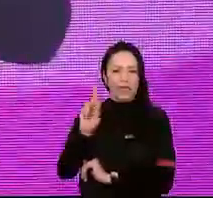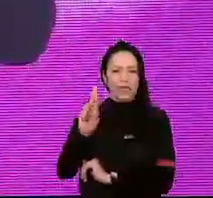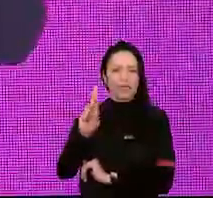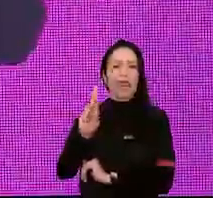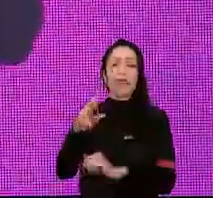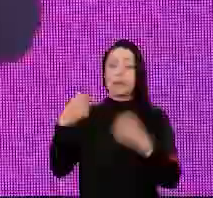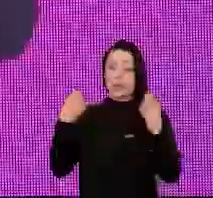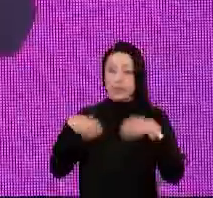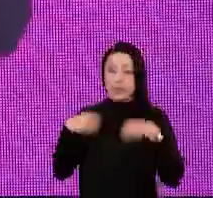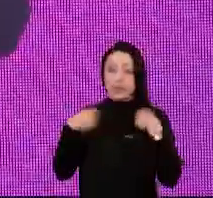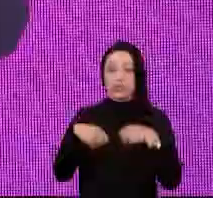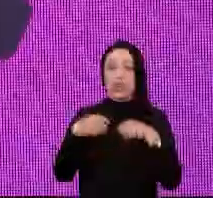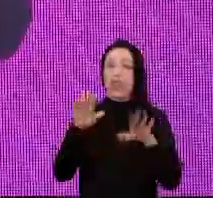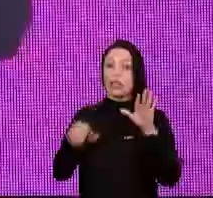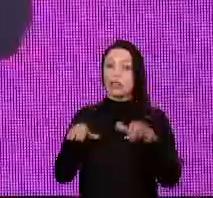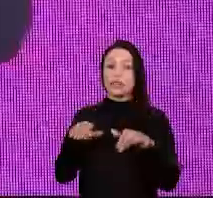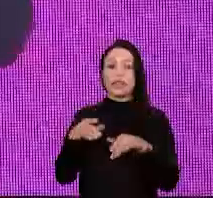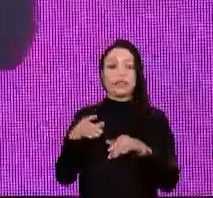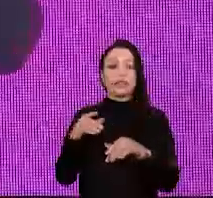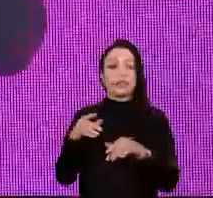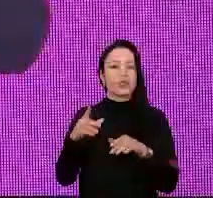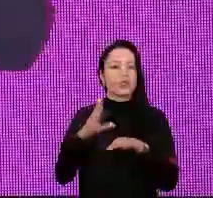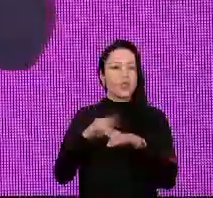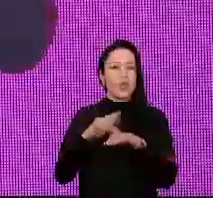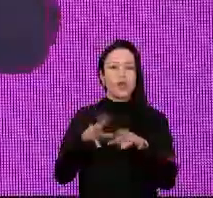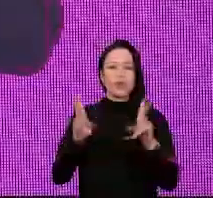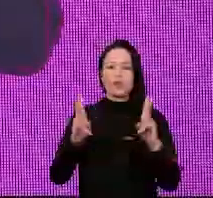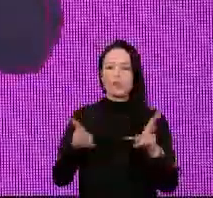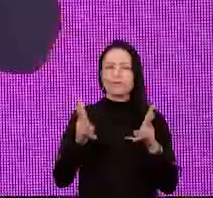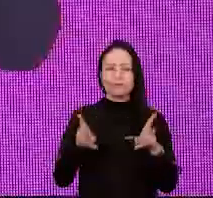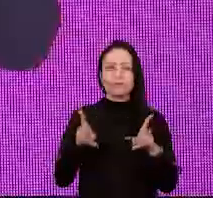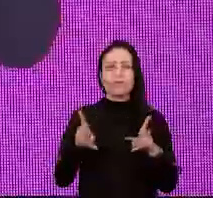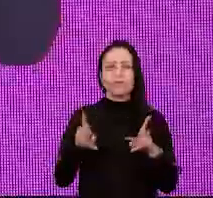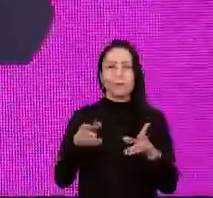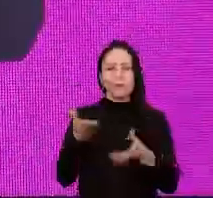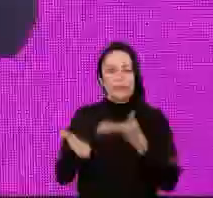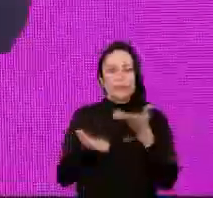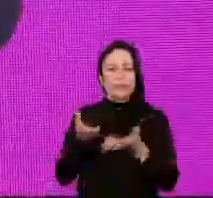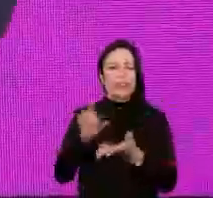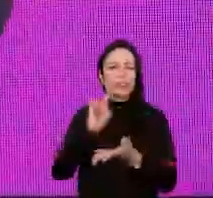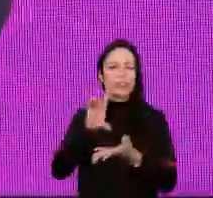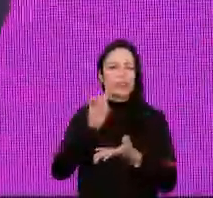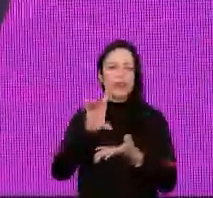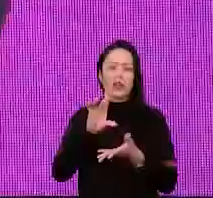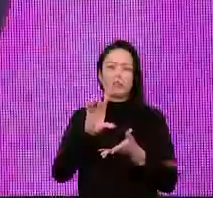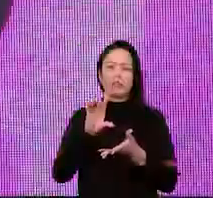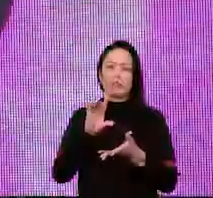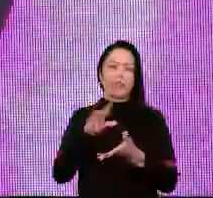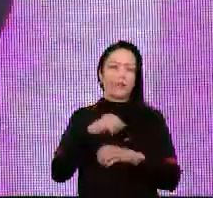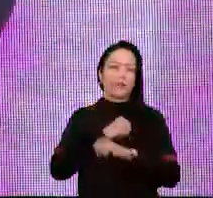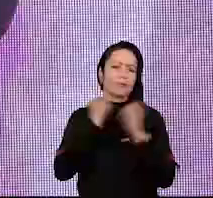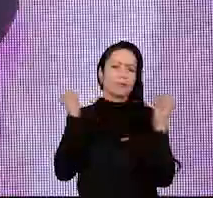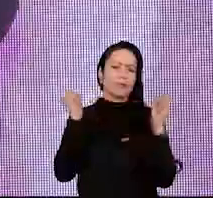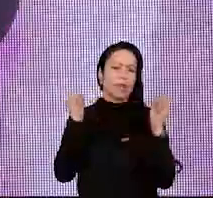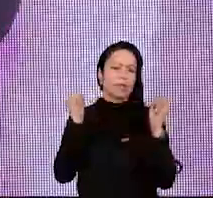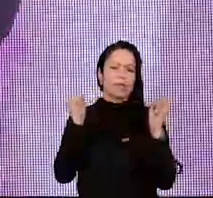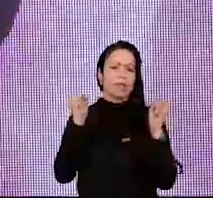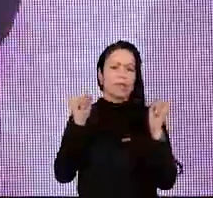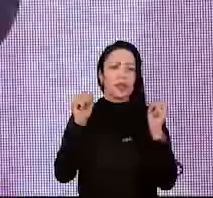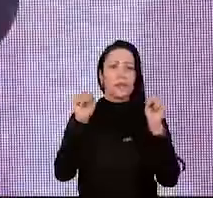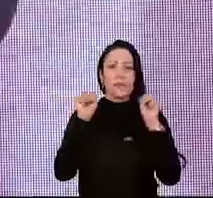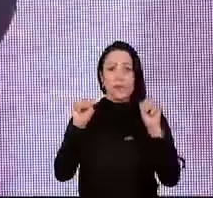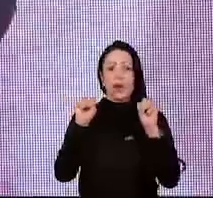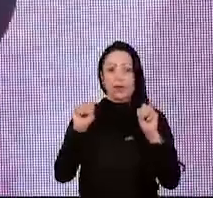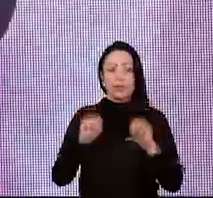completamente calcificadas, o sucesso terapêutico vai ser muito baixo, a ablação parcial é impossível, esse cara vai